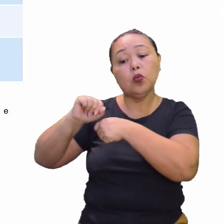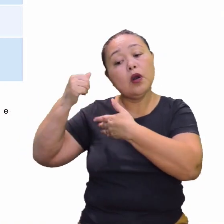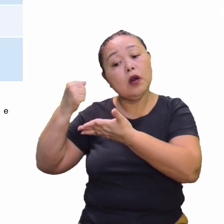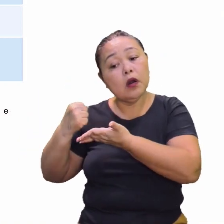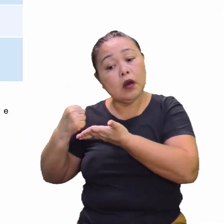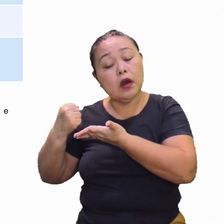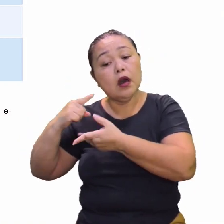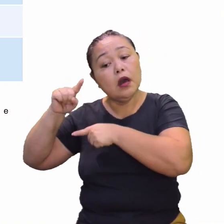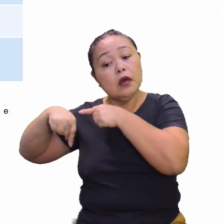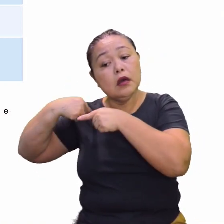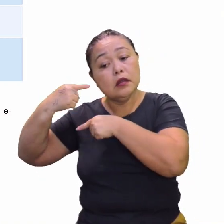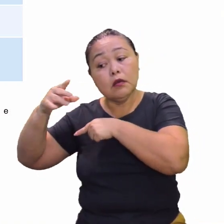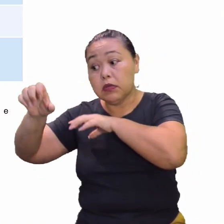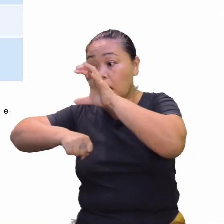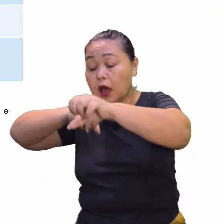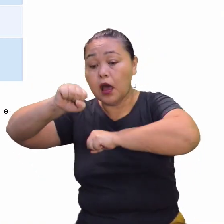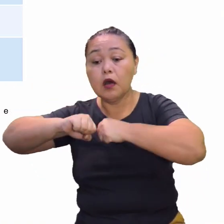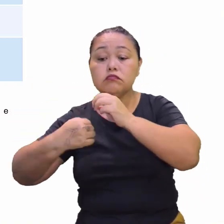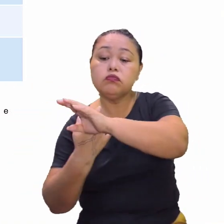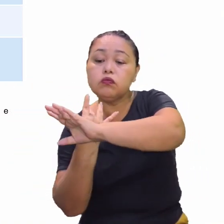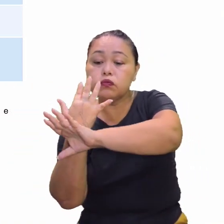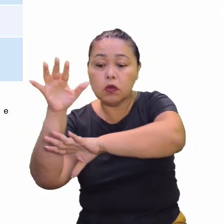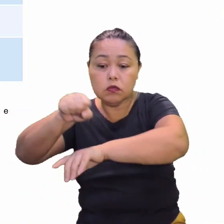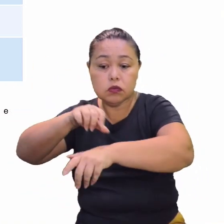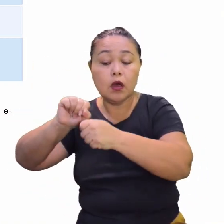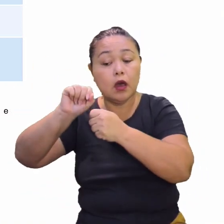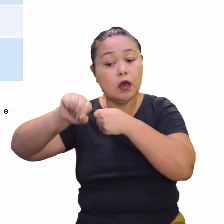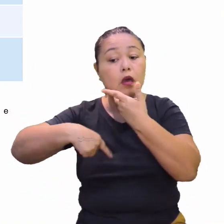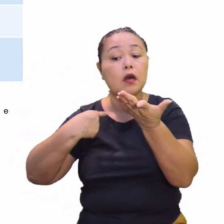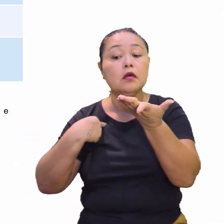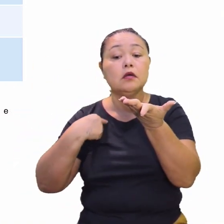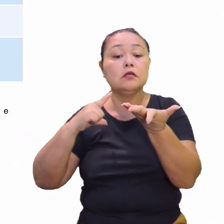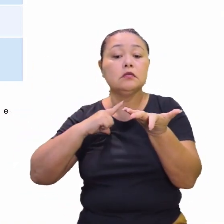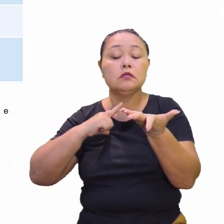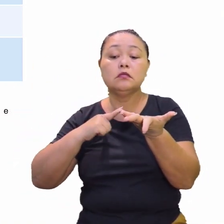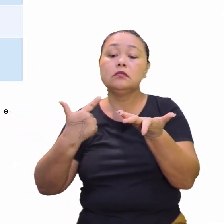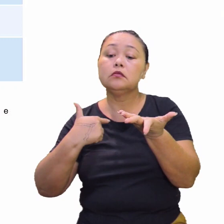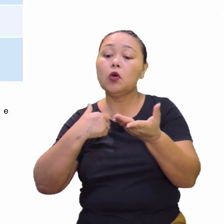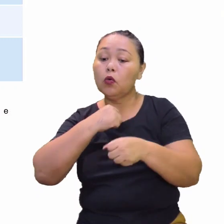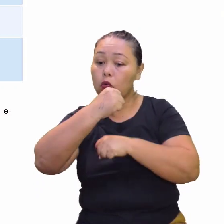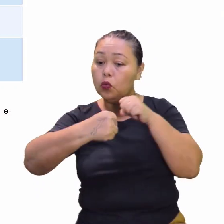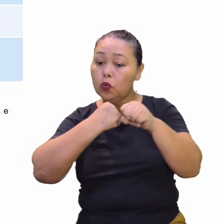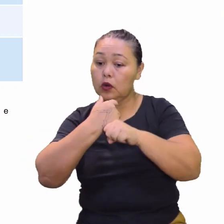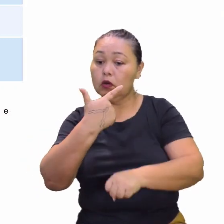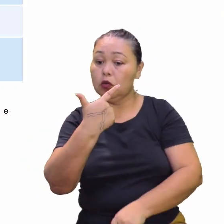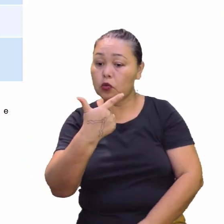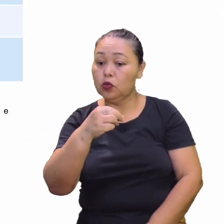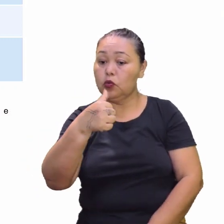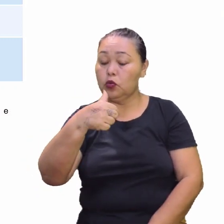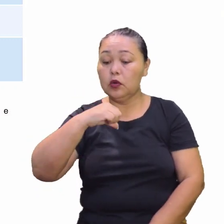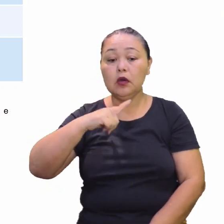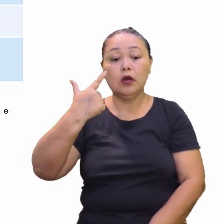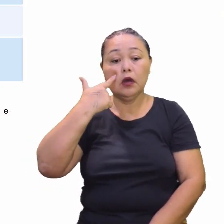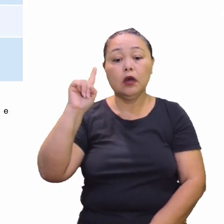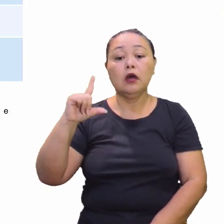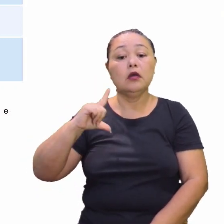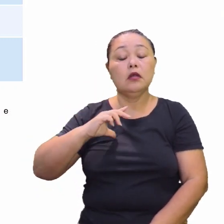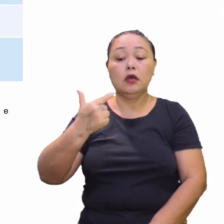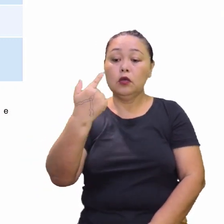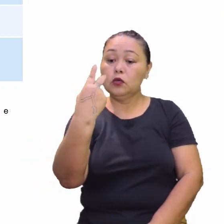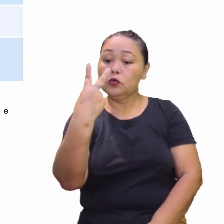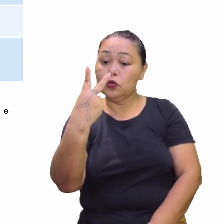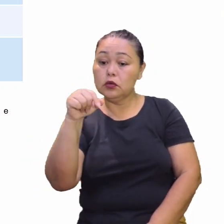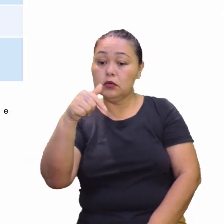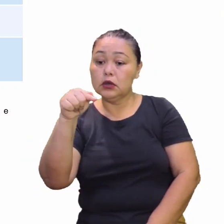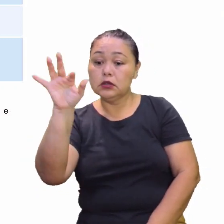agricultura e a pós-colheita, com base no ano de 2019, teve uma participação no PIB de Rondônia com